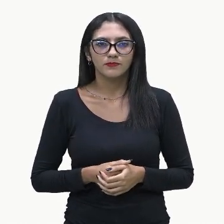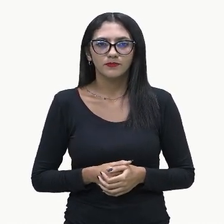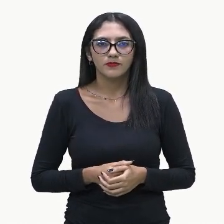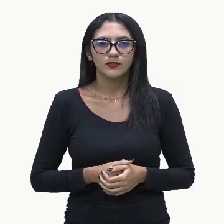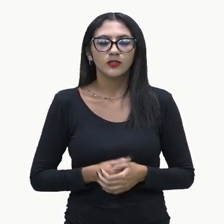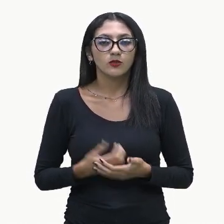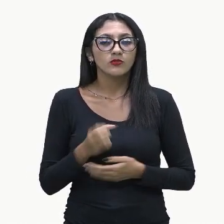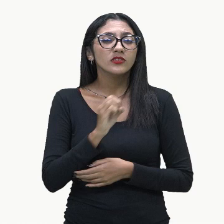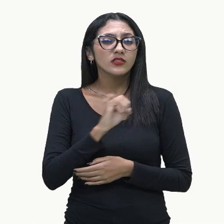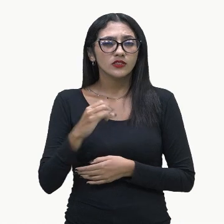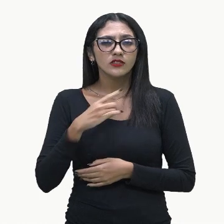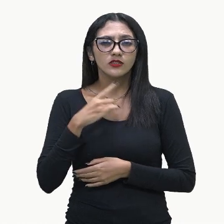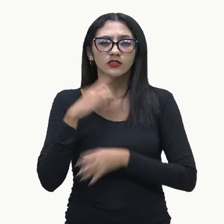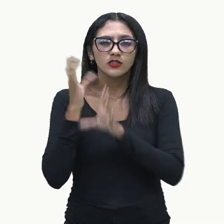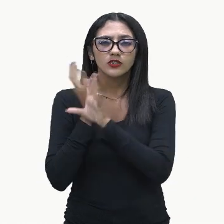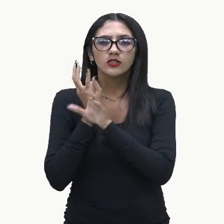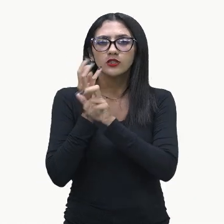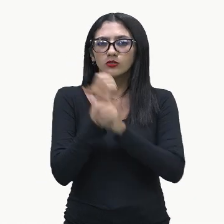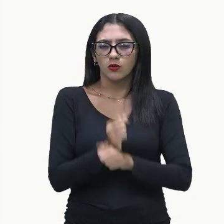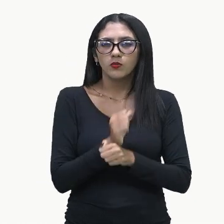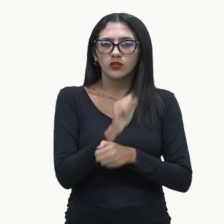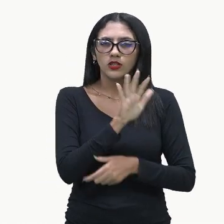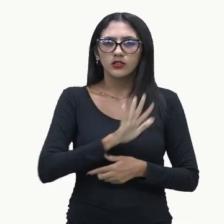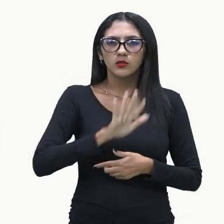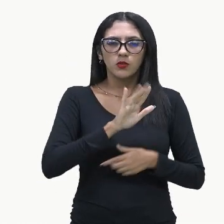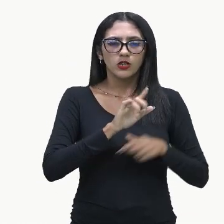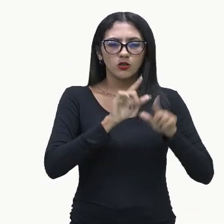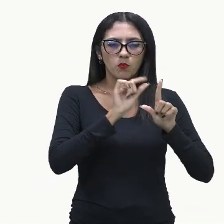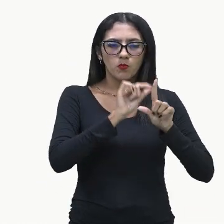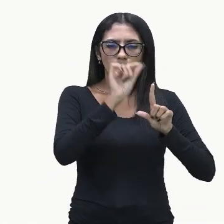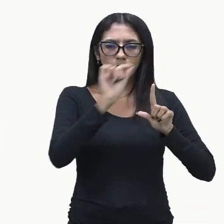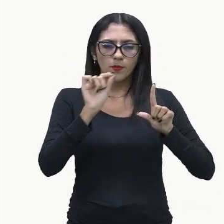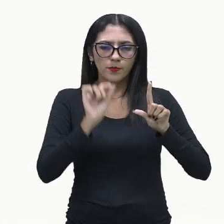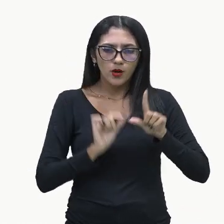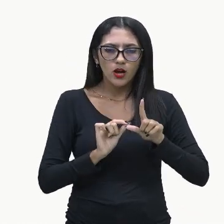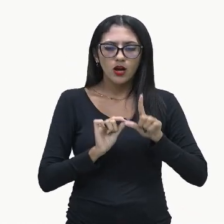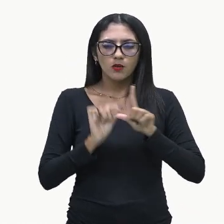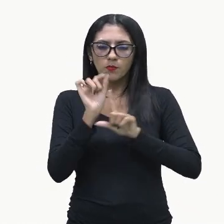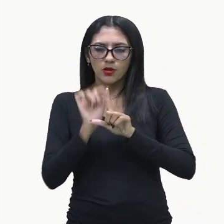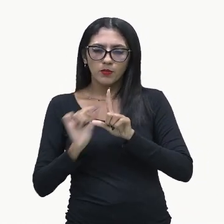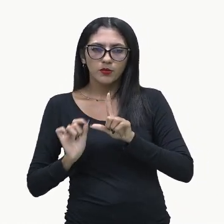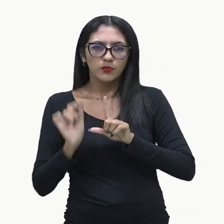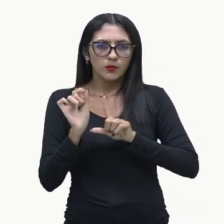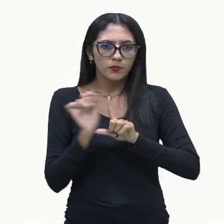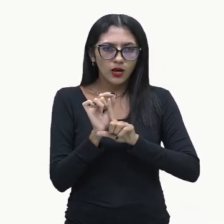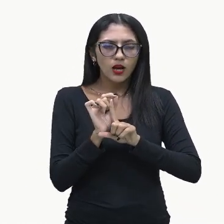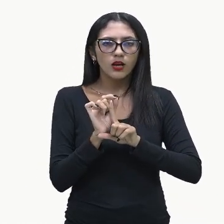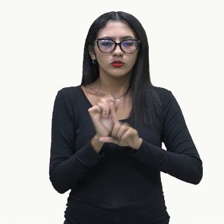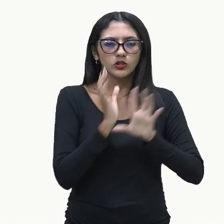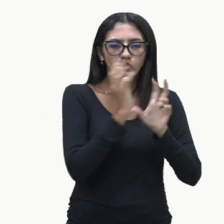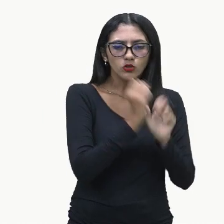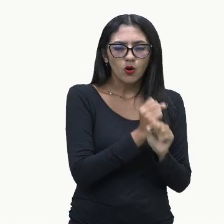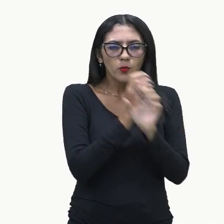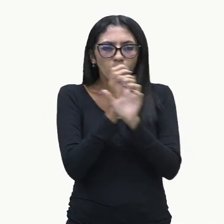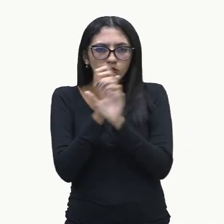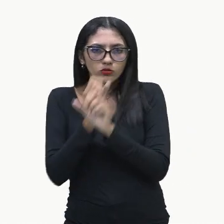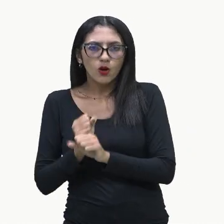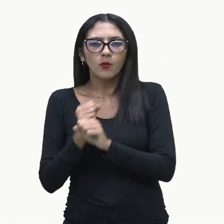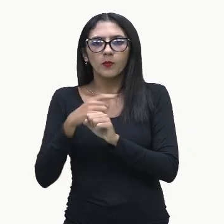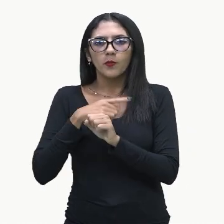realmente as medidas dos meus quadrados aqui, dos meus catetos, vai dar igual a medida do quadrado da